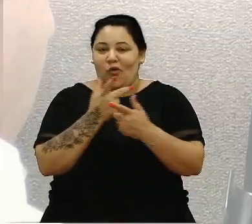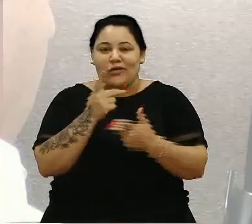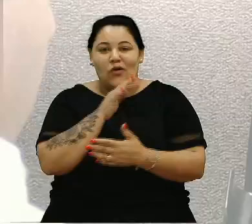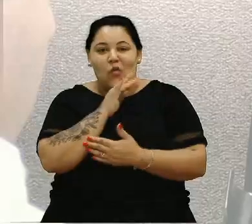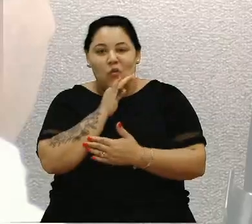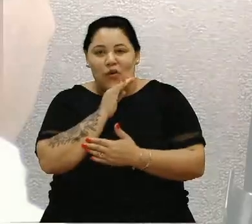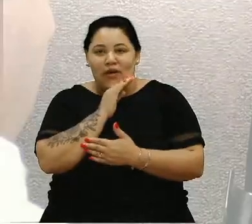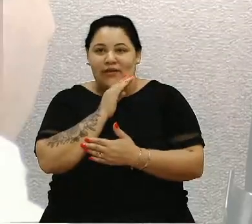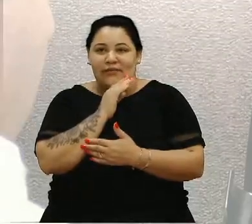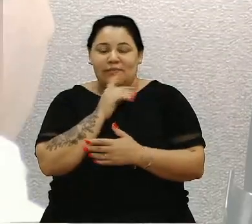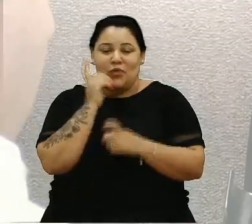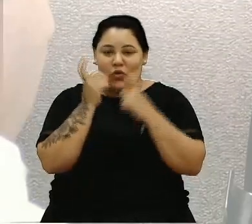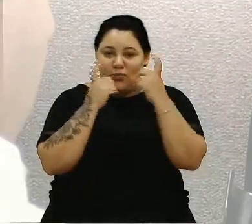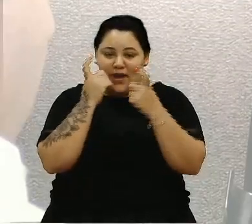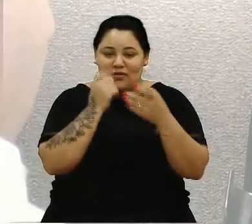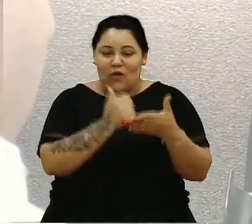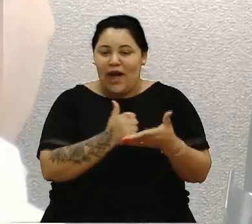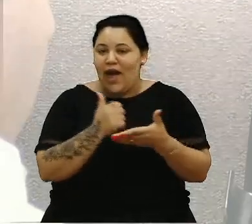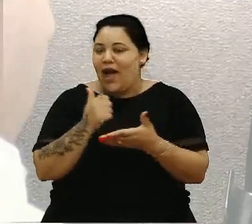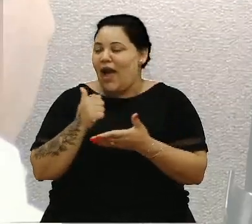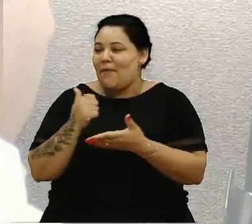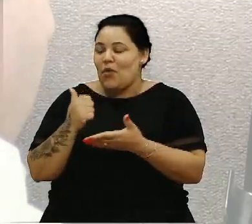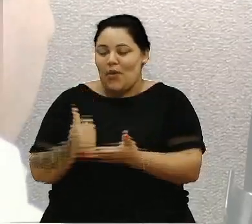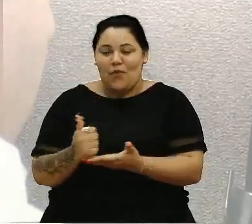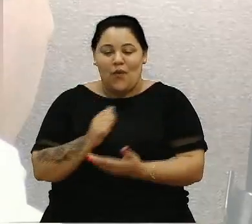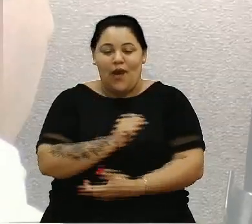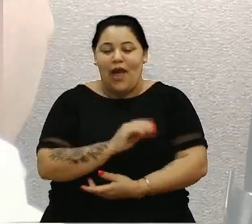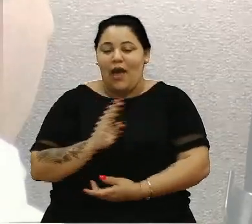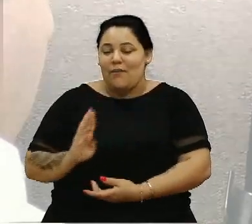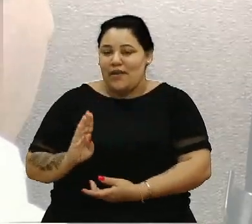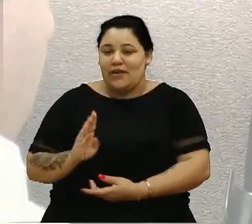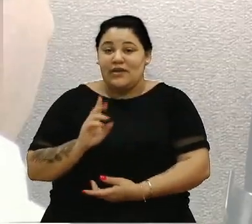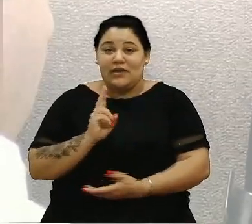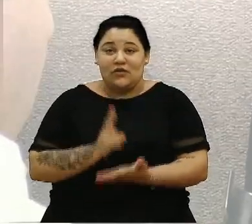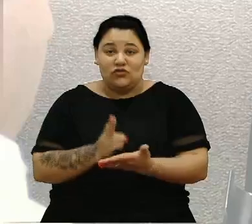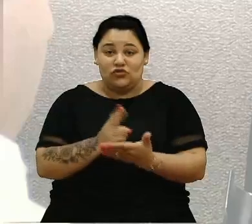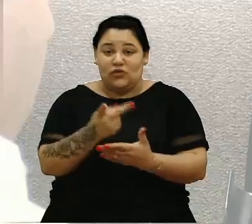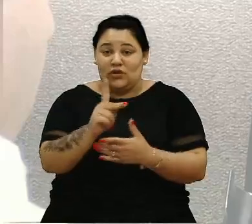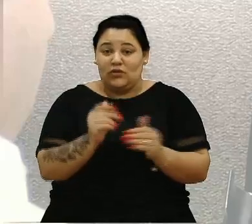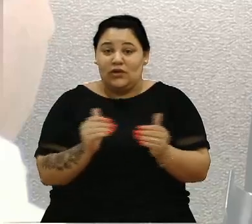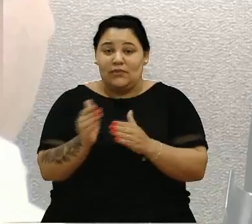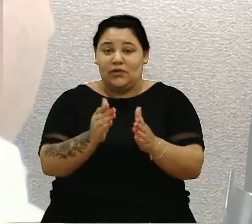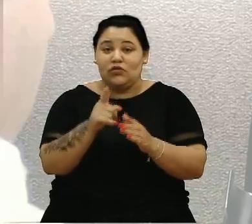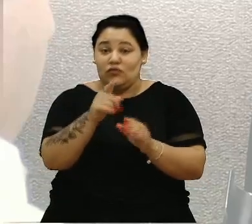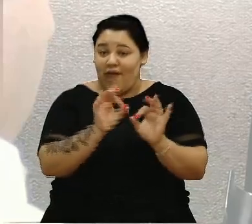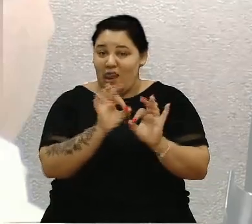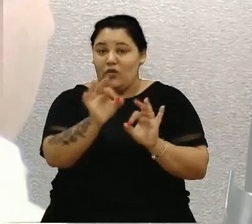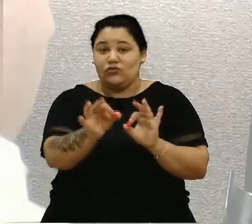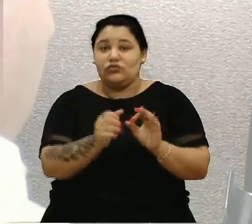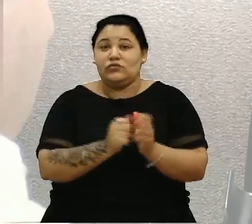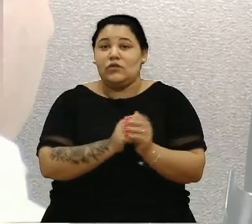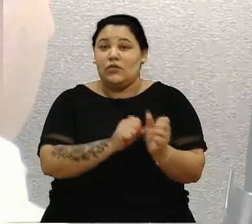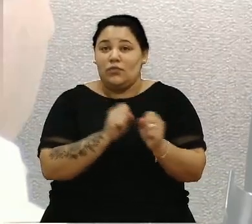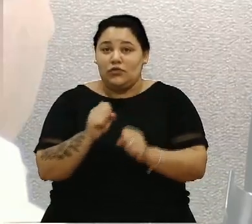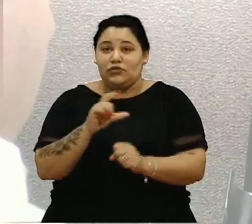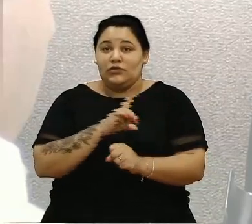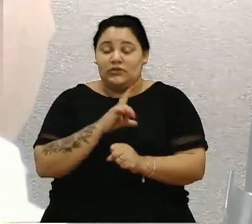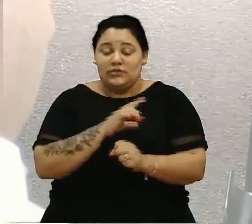tua vida, não ser dependente de ninguém, tu vai longe. Pode ter certeza do que eu estou te falando. E a gente é